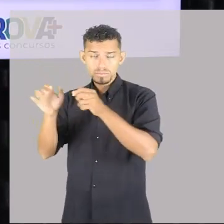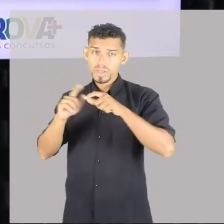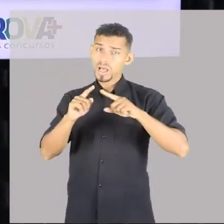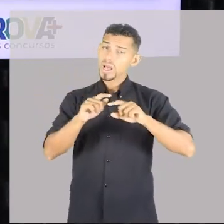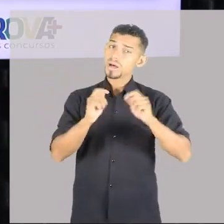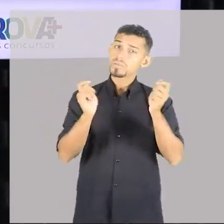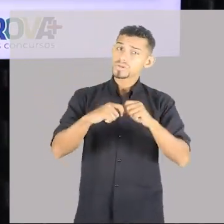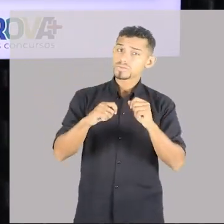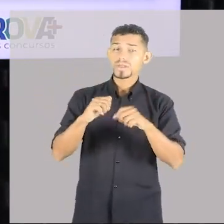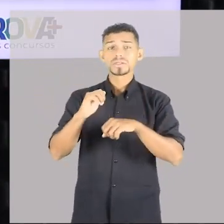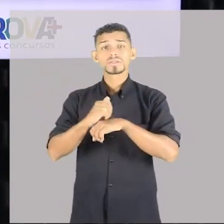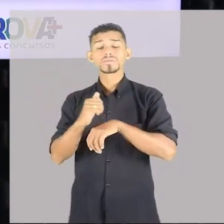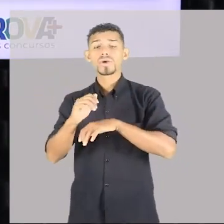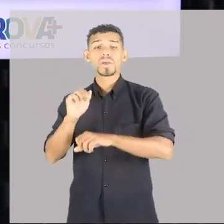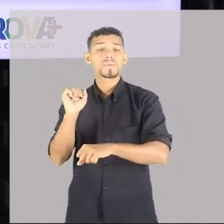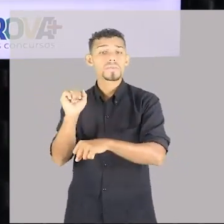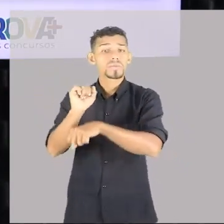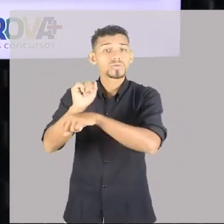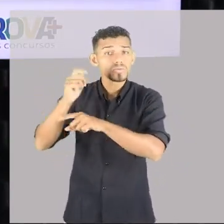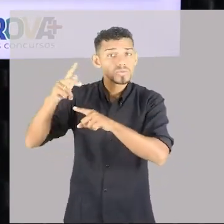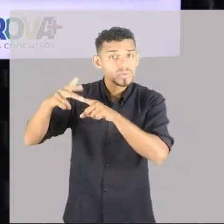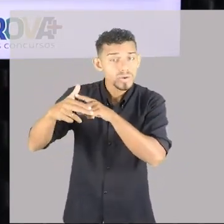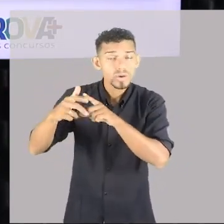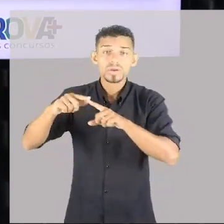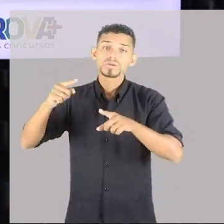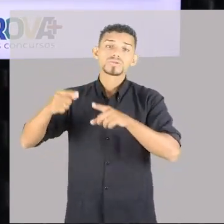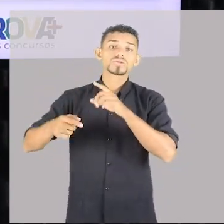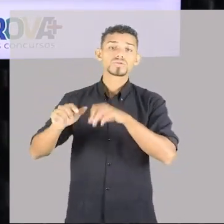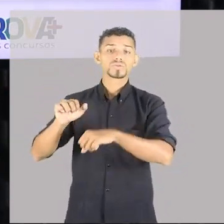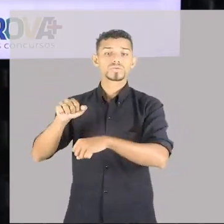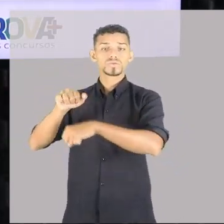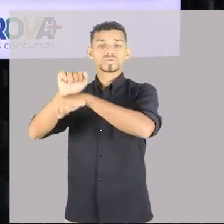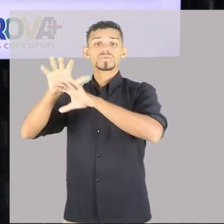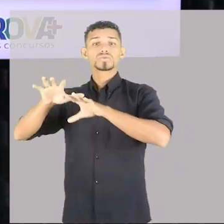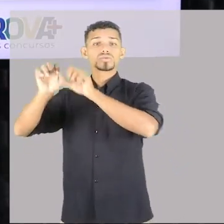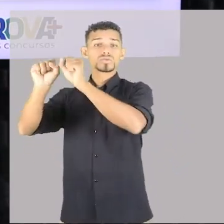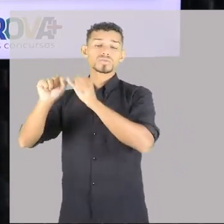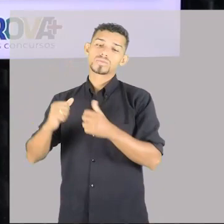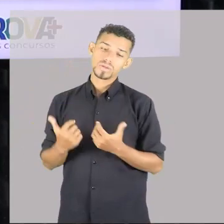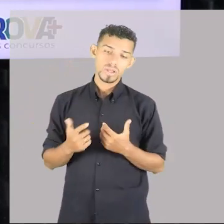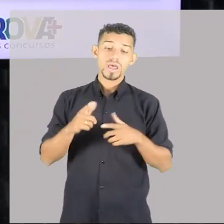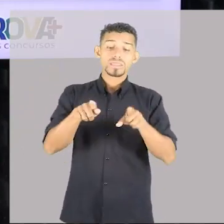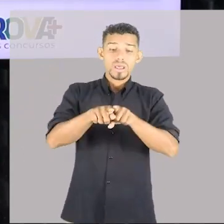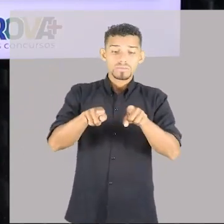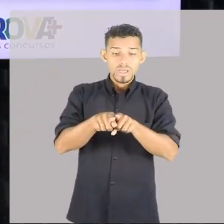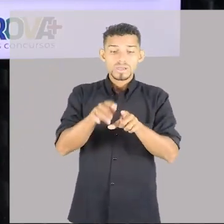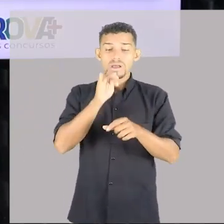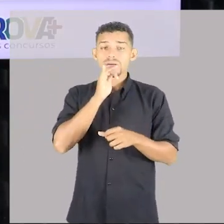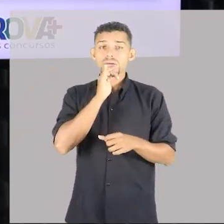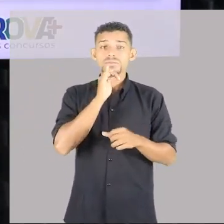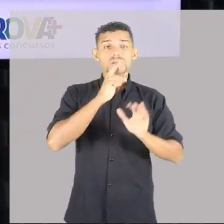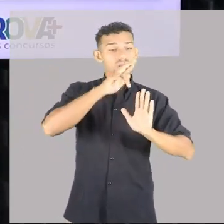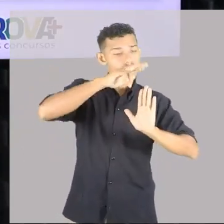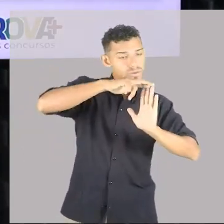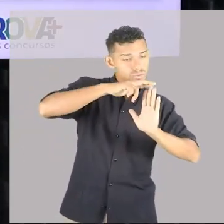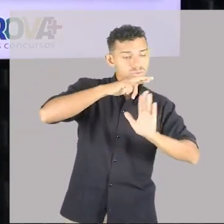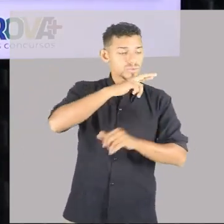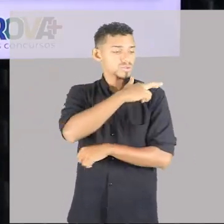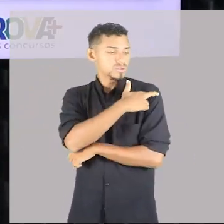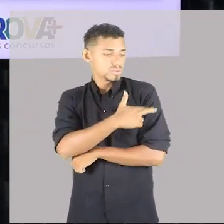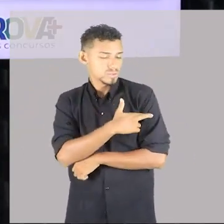impedimento e suspeição e agora também os recursos e as prioridades de tramitação durante o